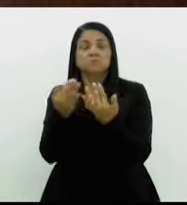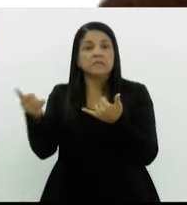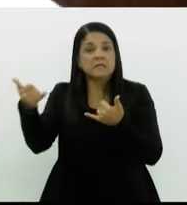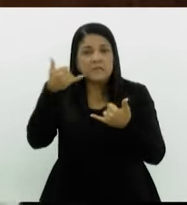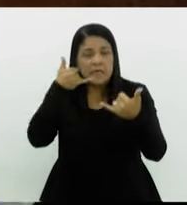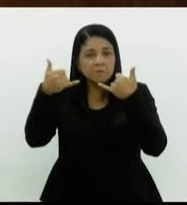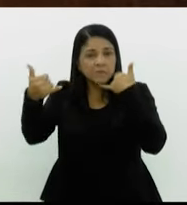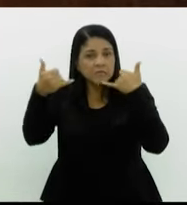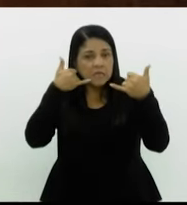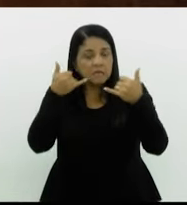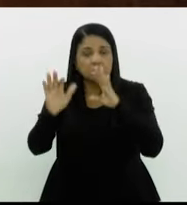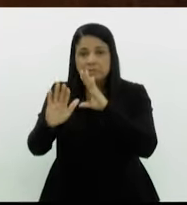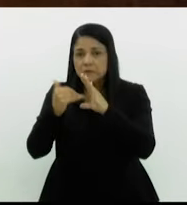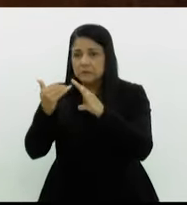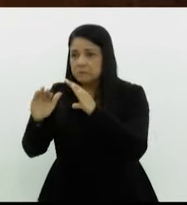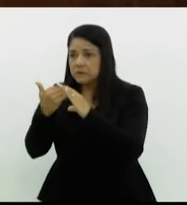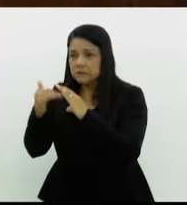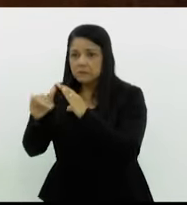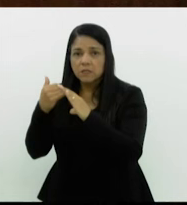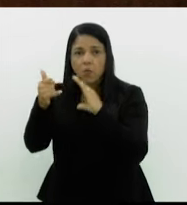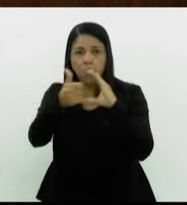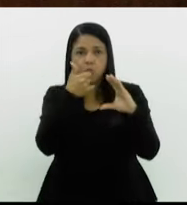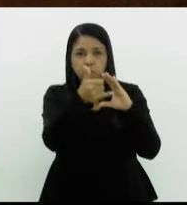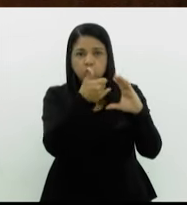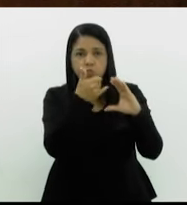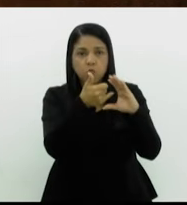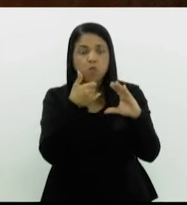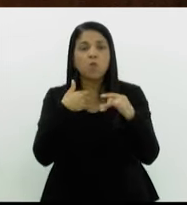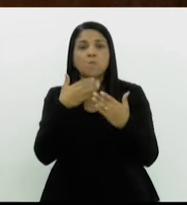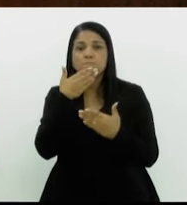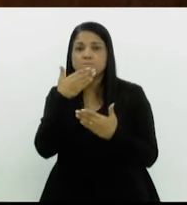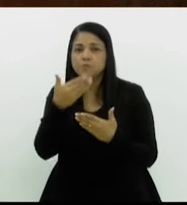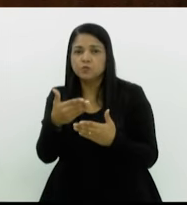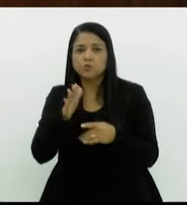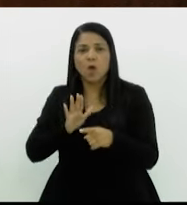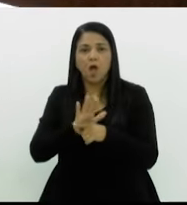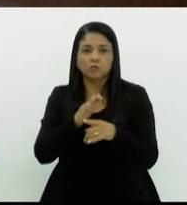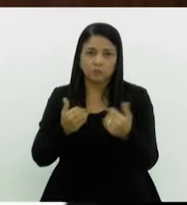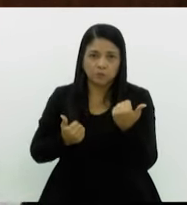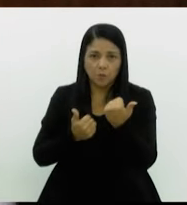me enviaram mensagem pedindo nossa intervenção. Eu acho que todo o